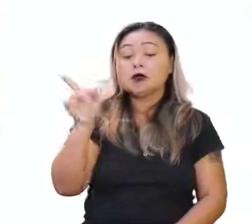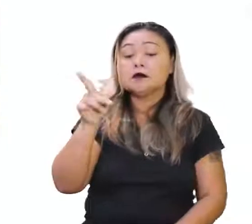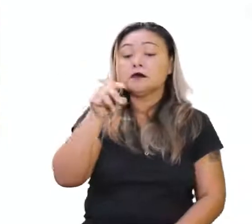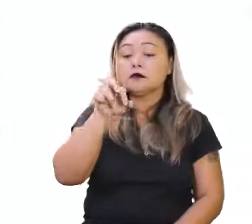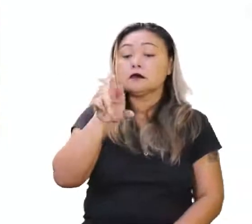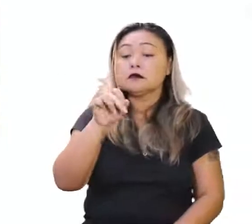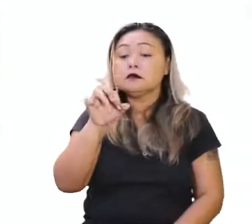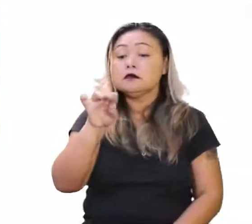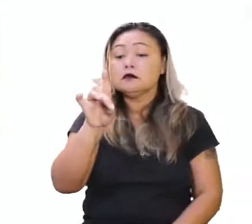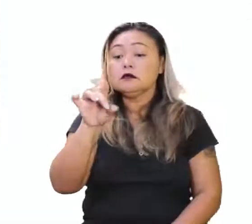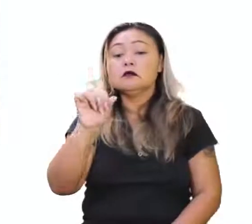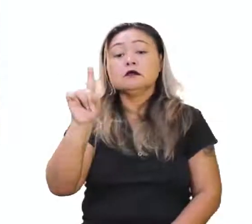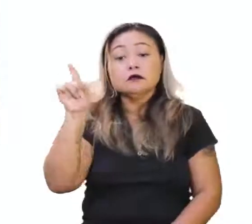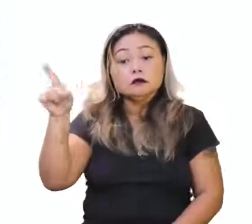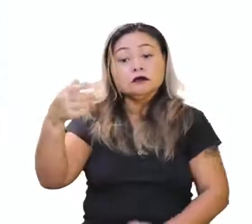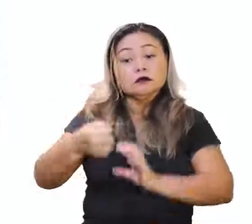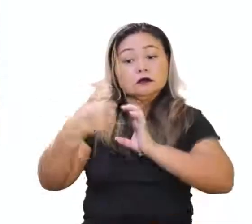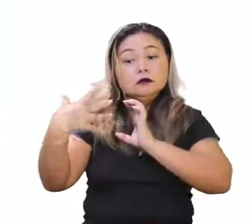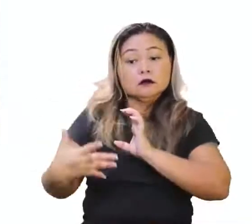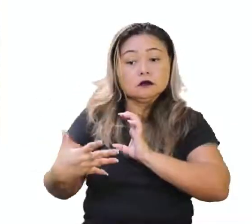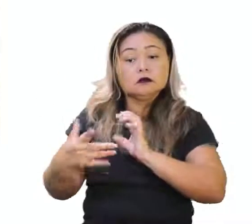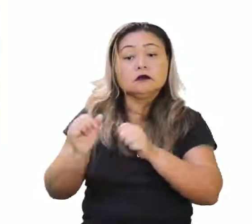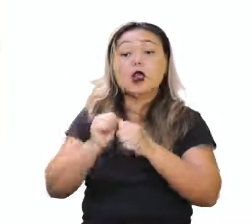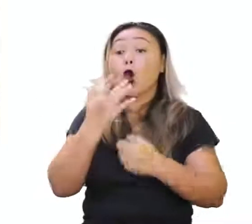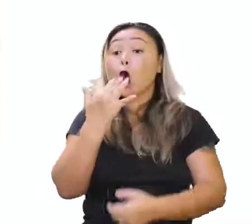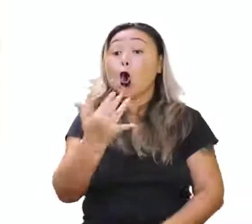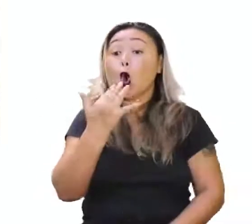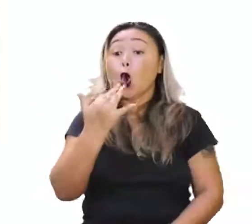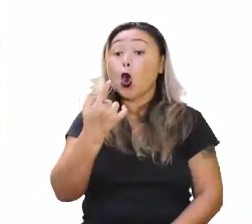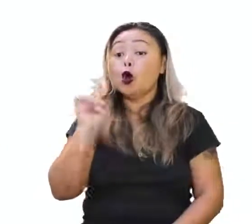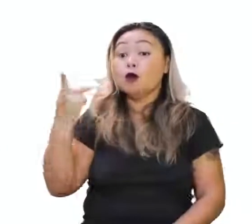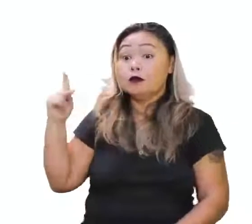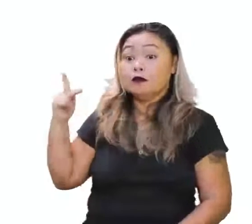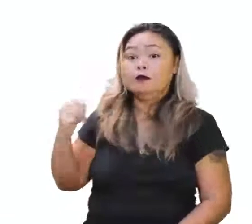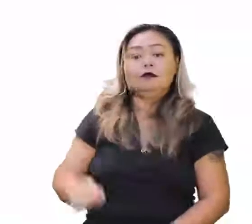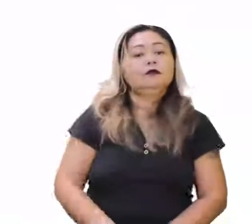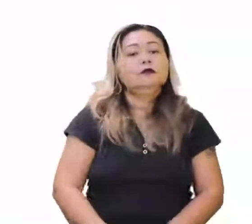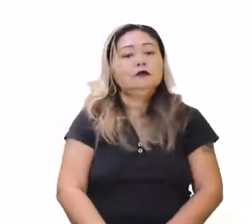a repartida, né? Que é uma das características por causa da coloração dela.